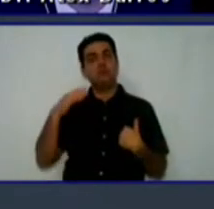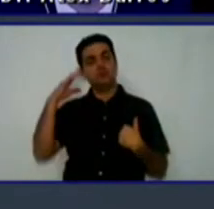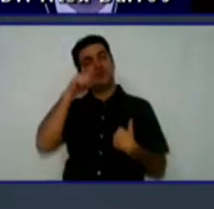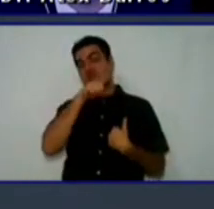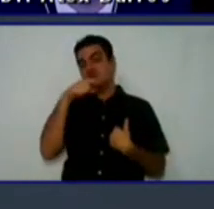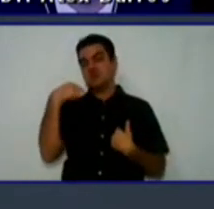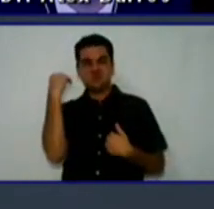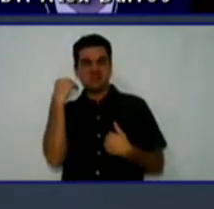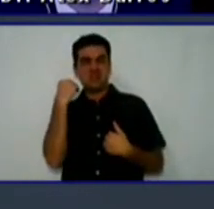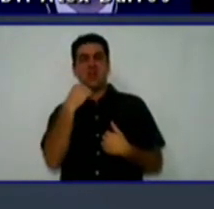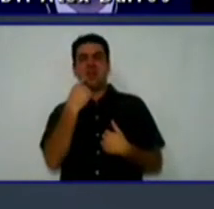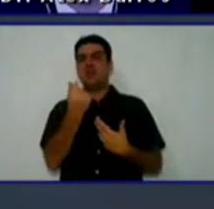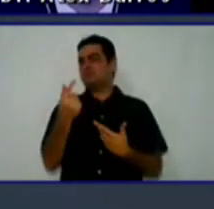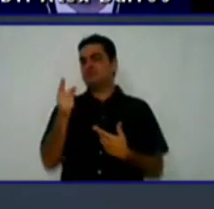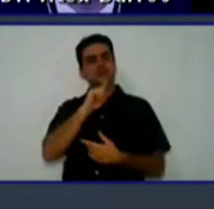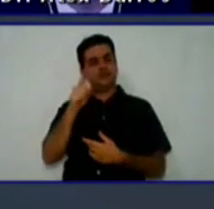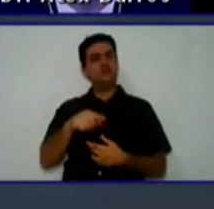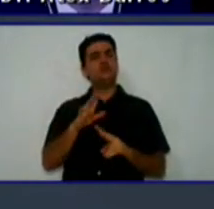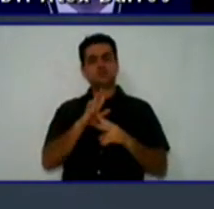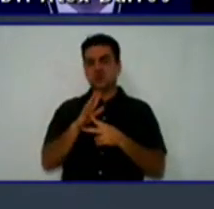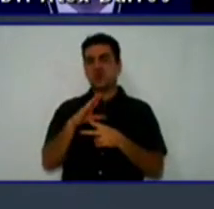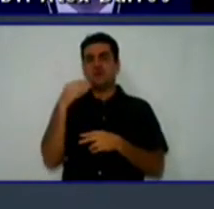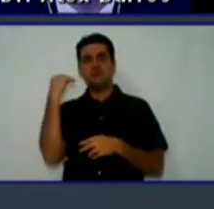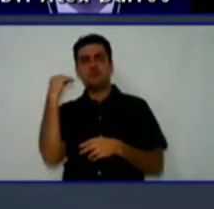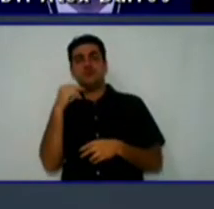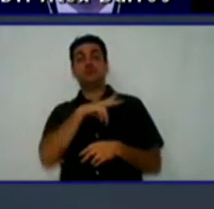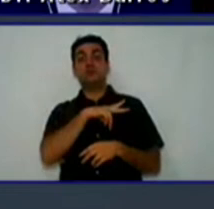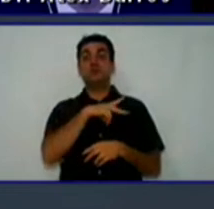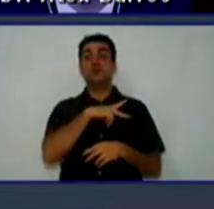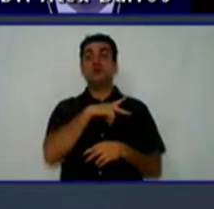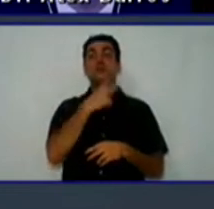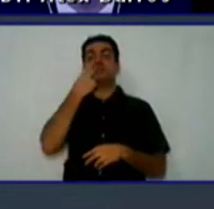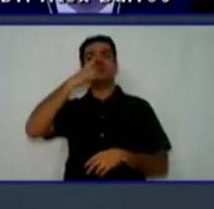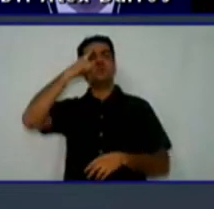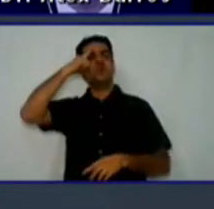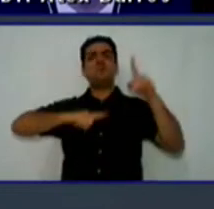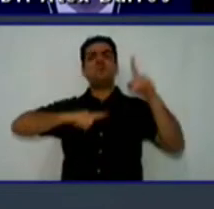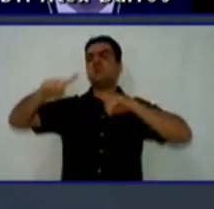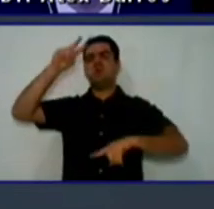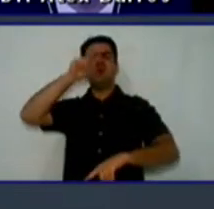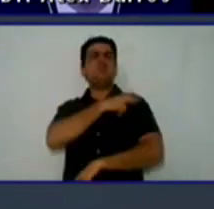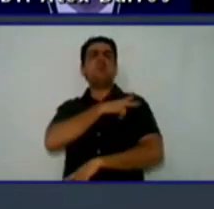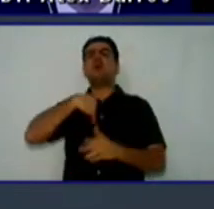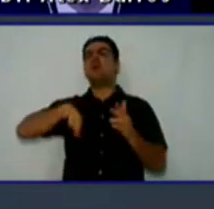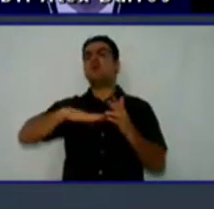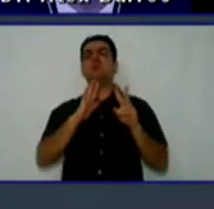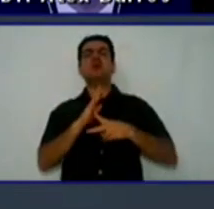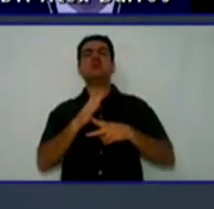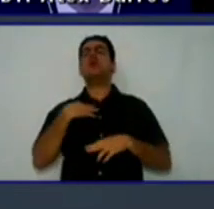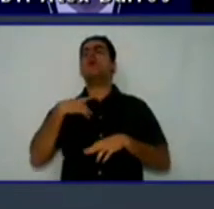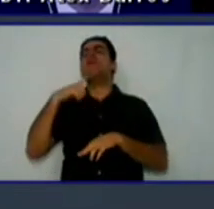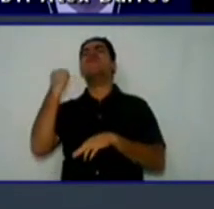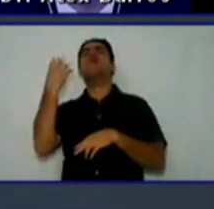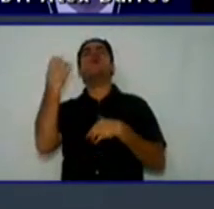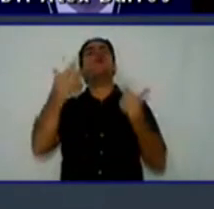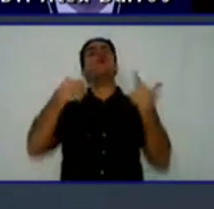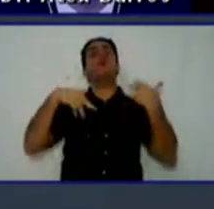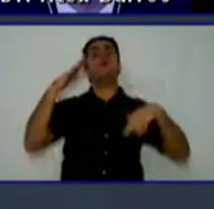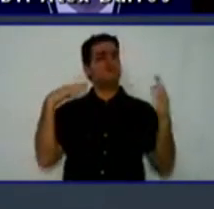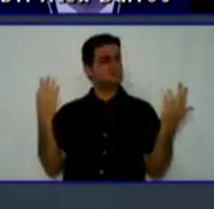atuação de líderes partidários que agem como donos, entre aspas, das agremiações, em perfeita